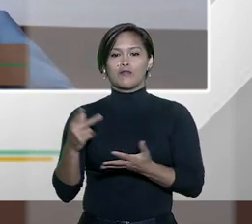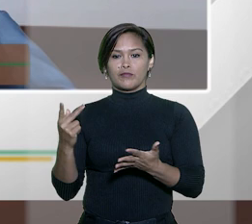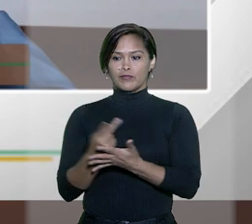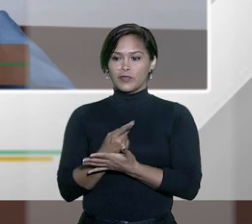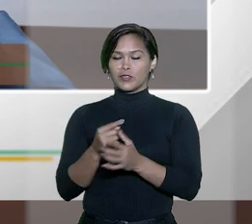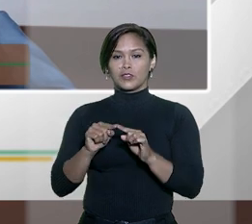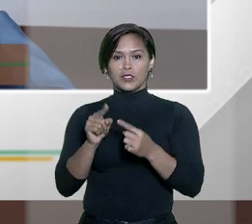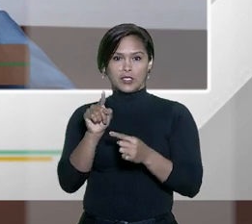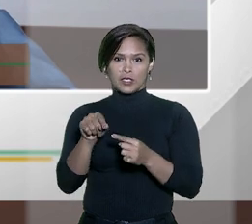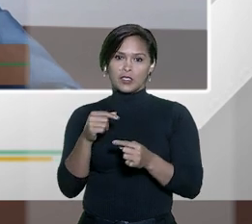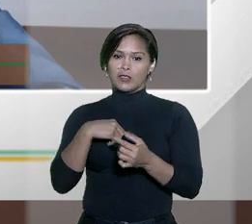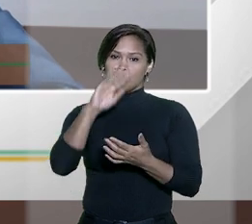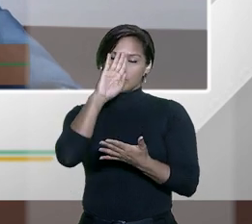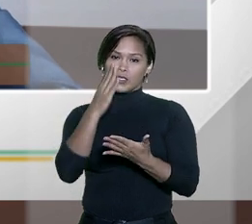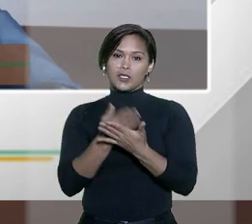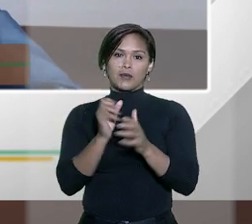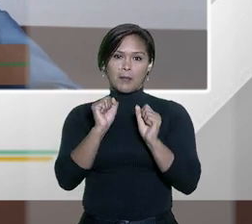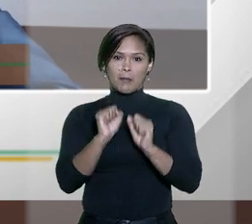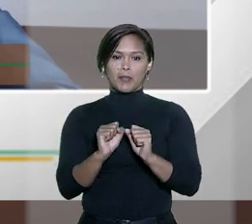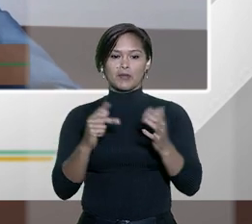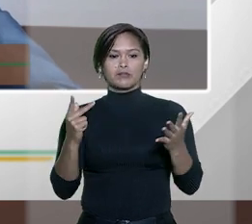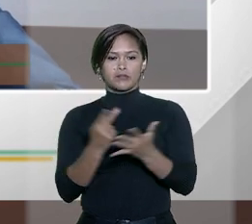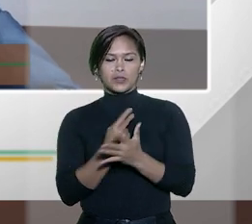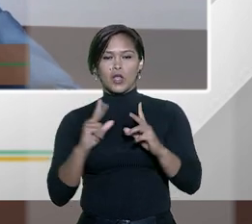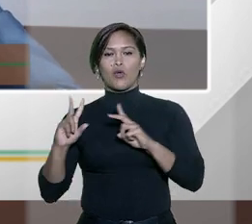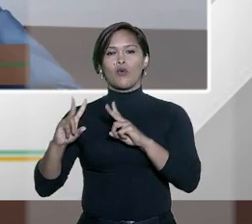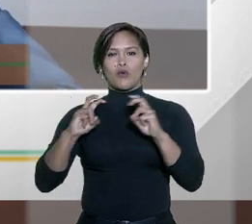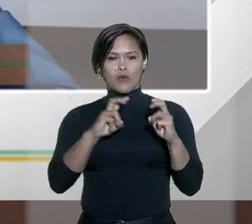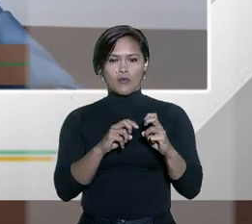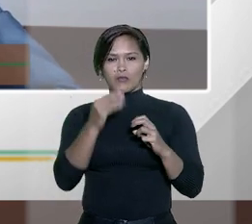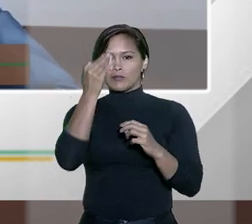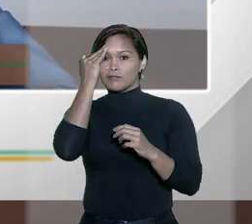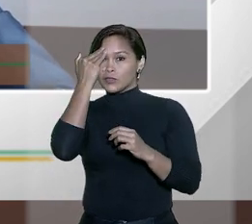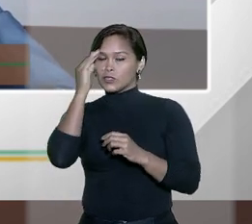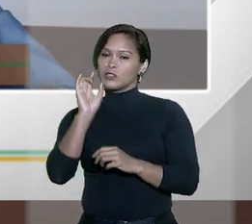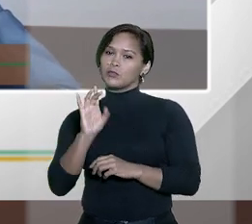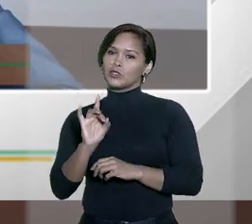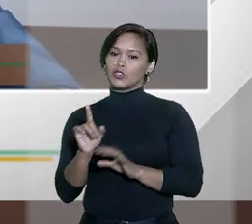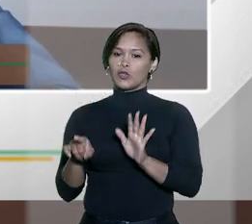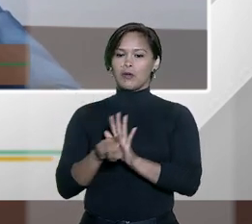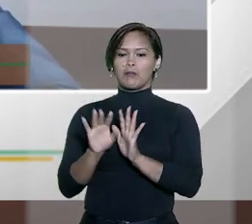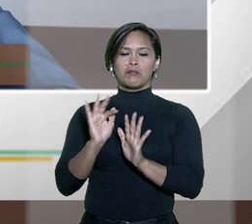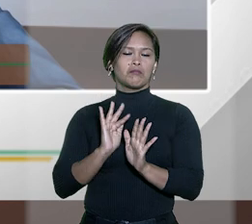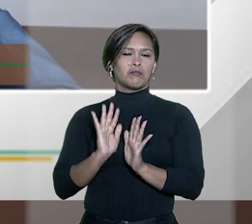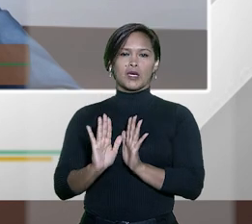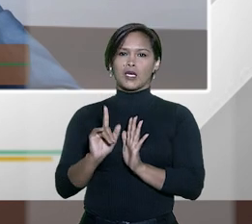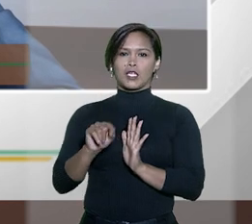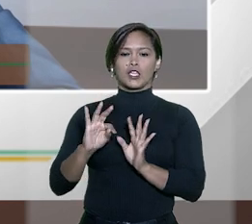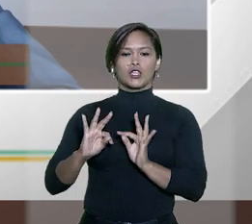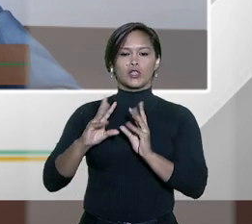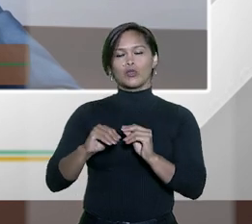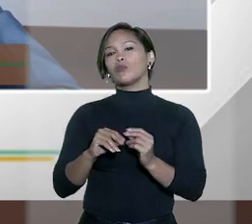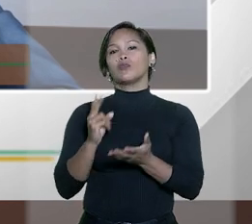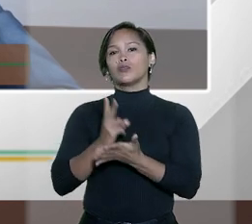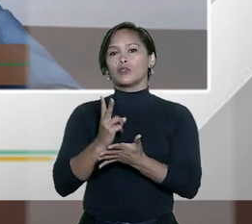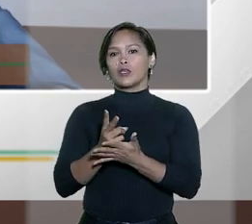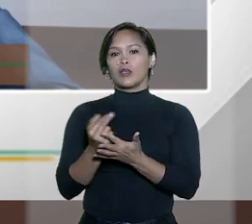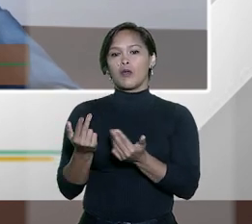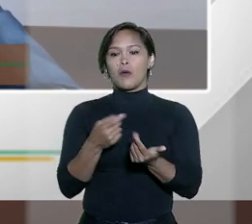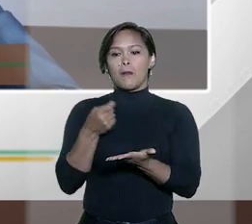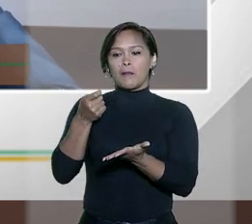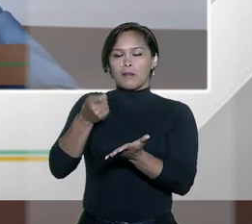atualização. Então, eu creio que possa haver algum tipo de conflito nesse aspecto aqui. Mas de resto, se a gente tiver